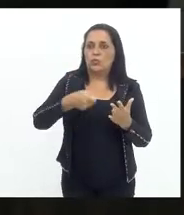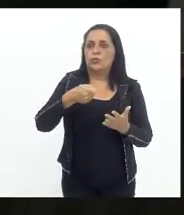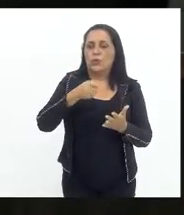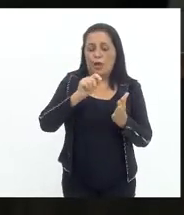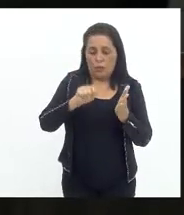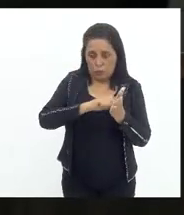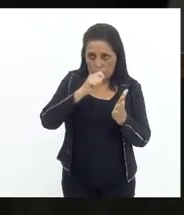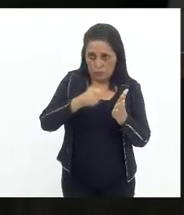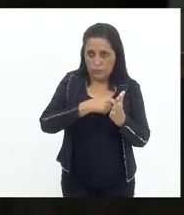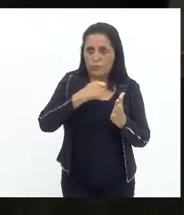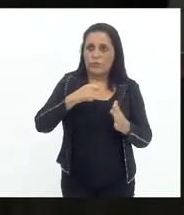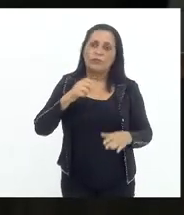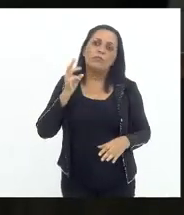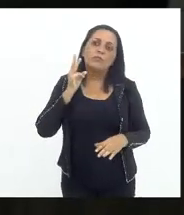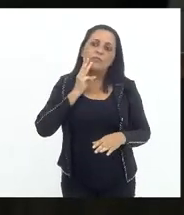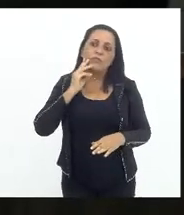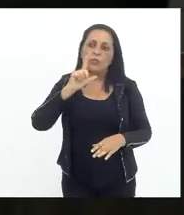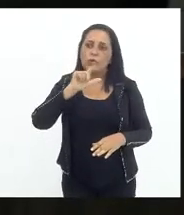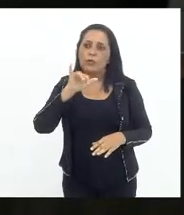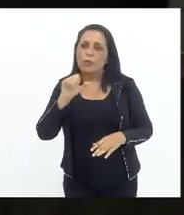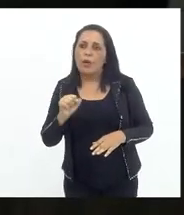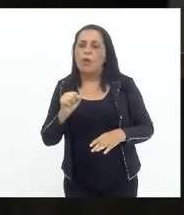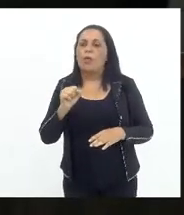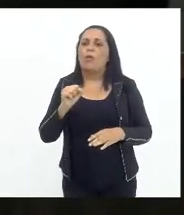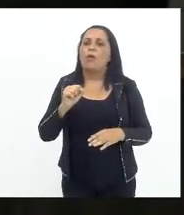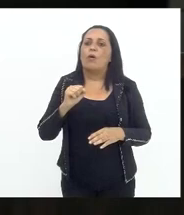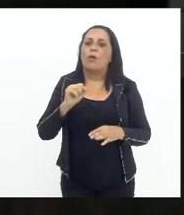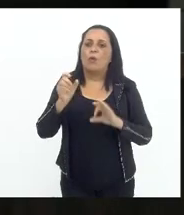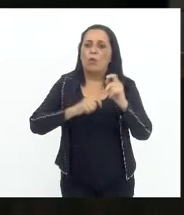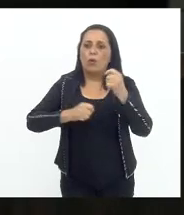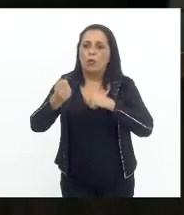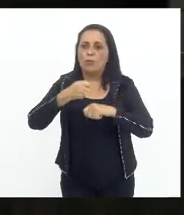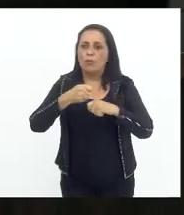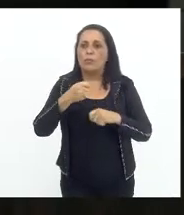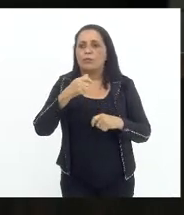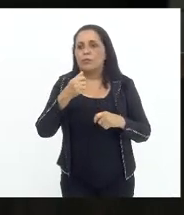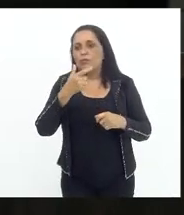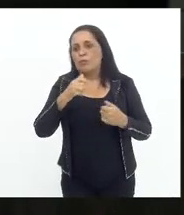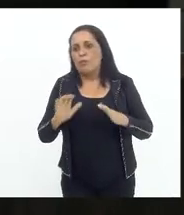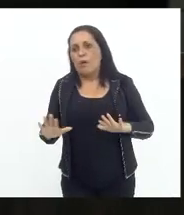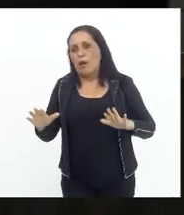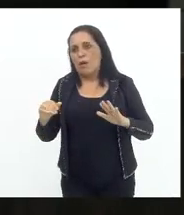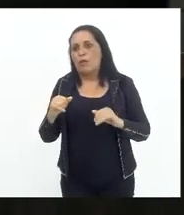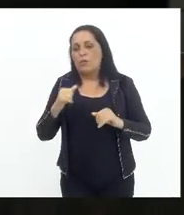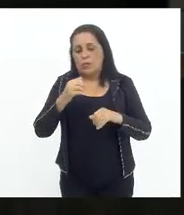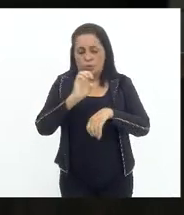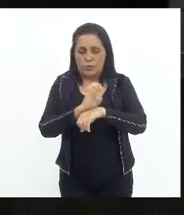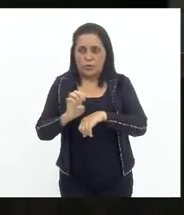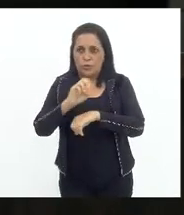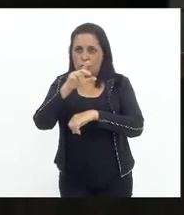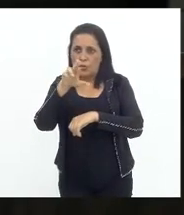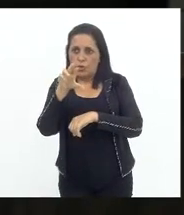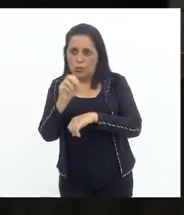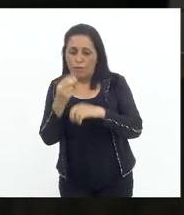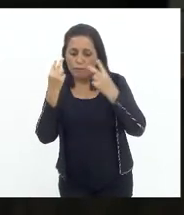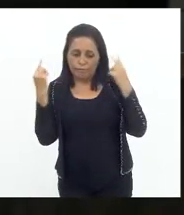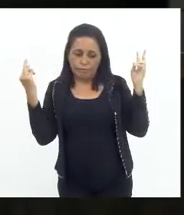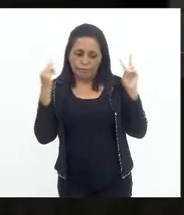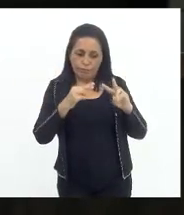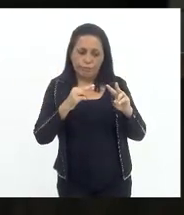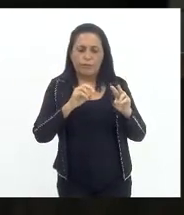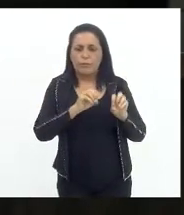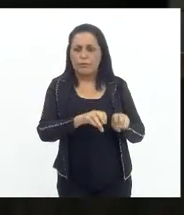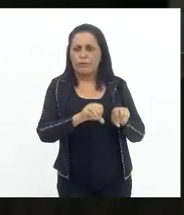Valdeir Carneiro, que cria política estadual intitulada Economia do Mar no Estado do Rio de Janeiro, que visa orientar as atividades econômicas